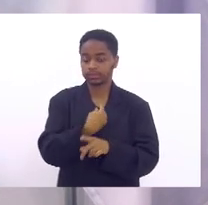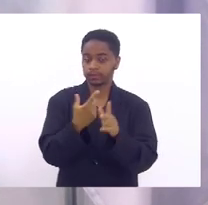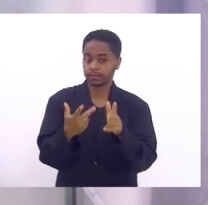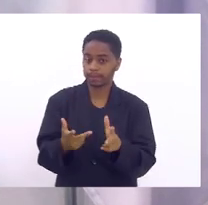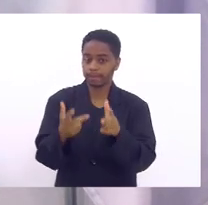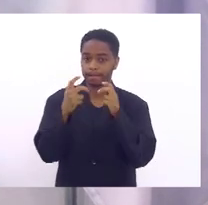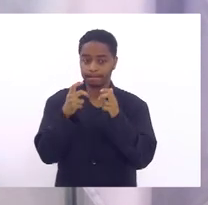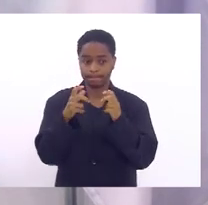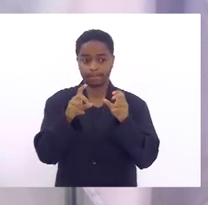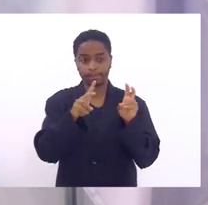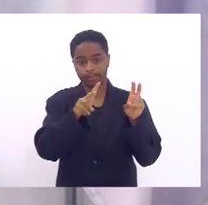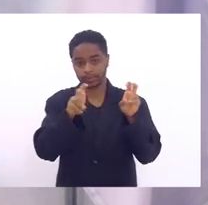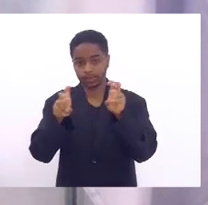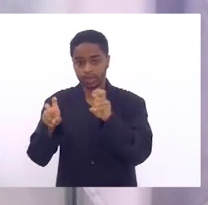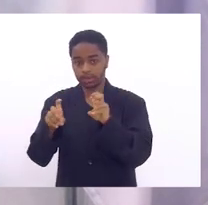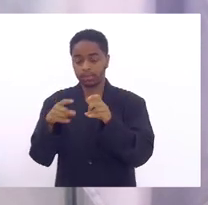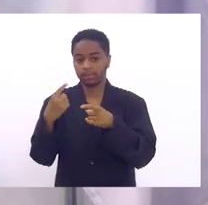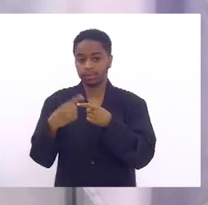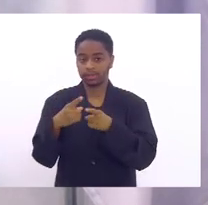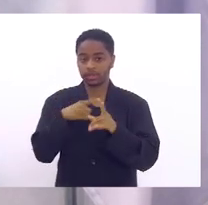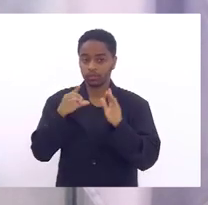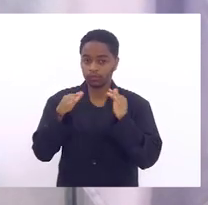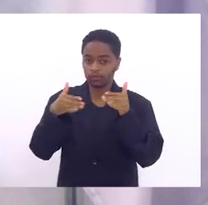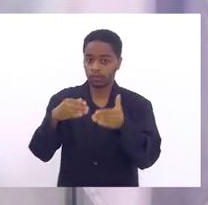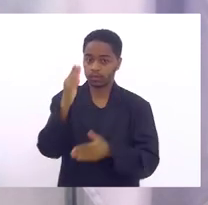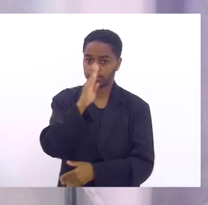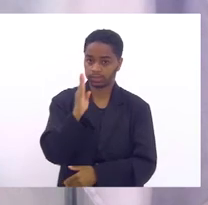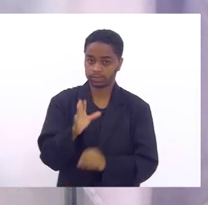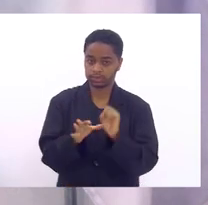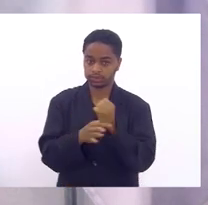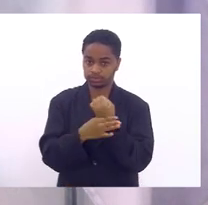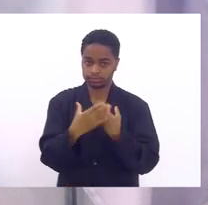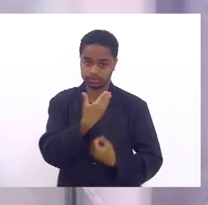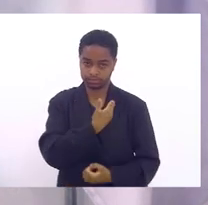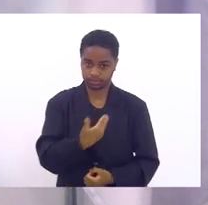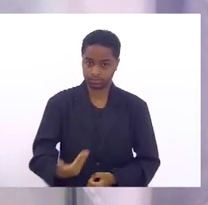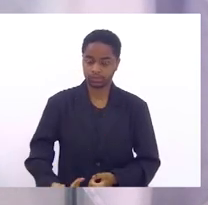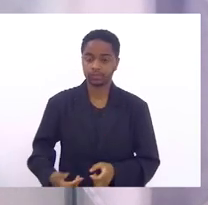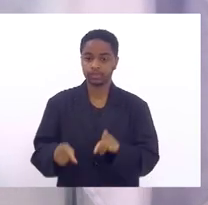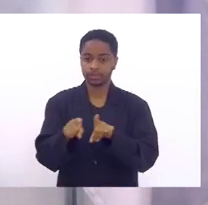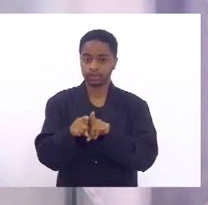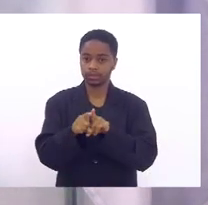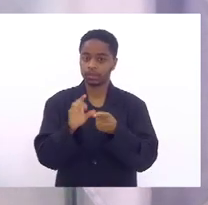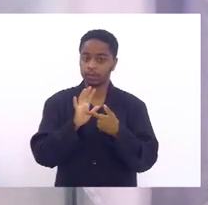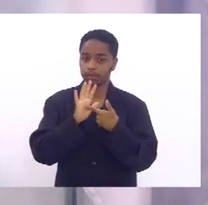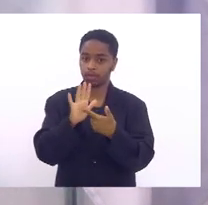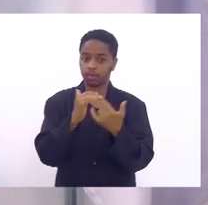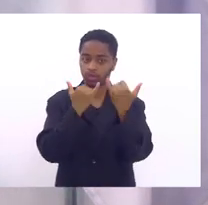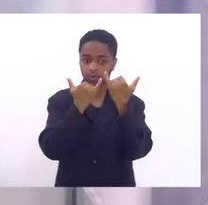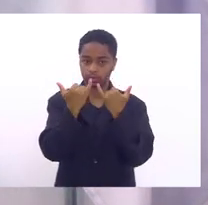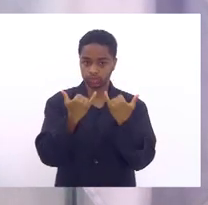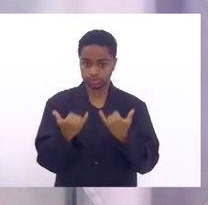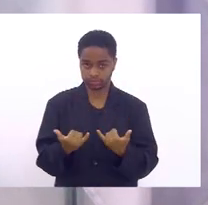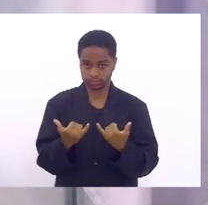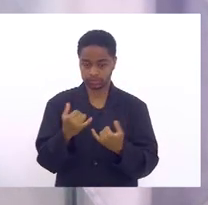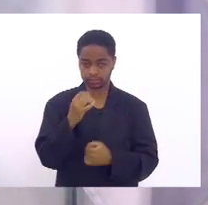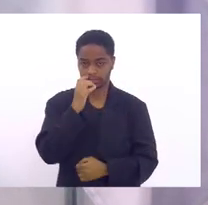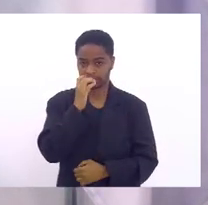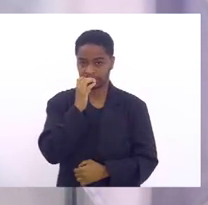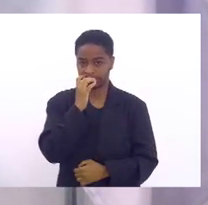situação onde o Fórum Brasileiro de de Segurança Pública também apresentou esses dados né